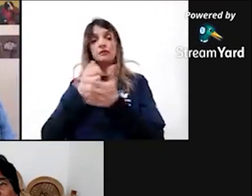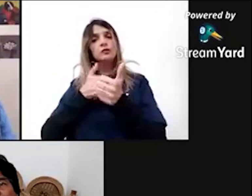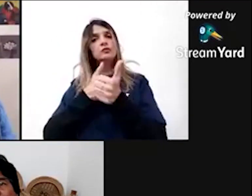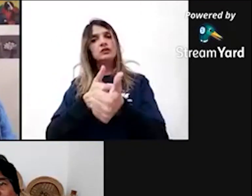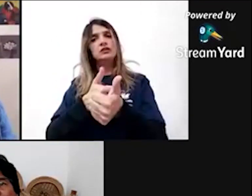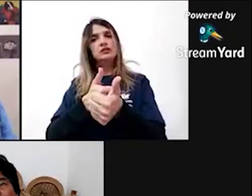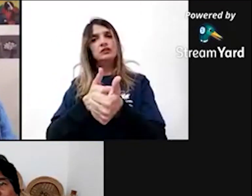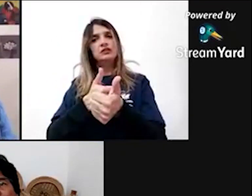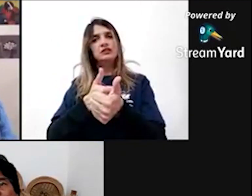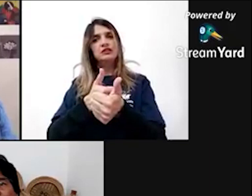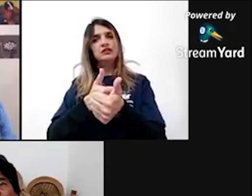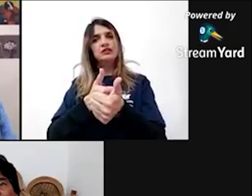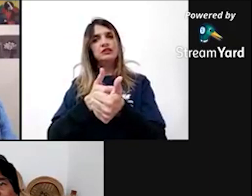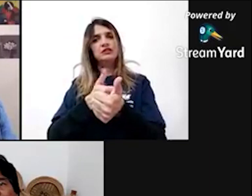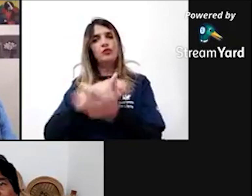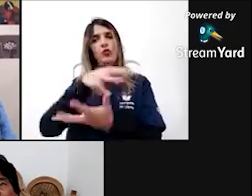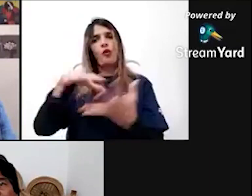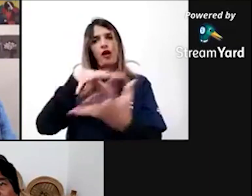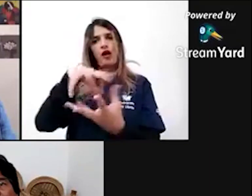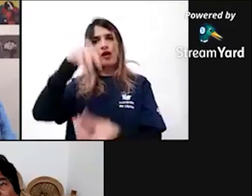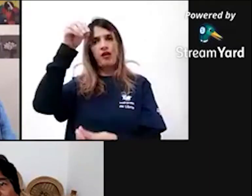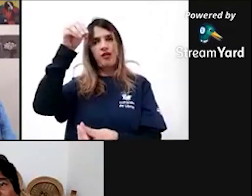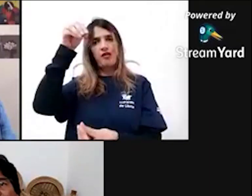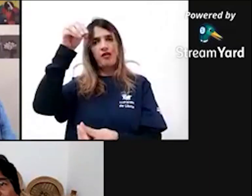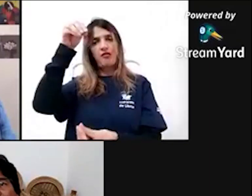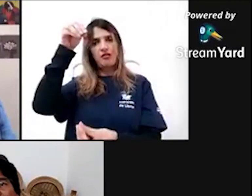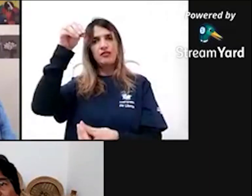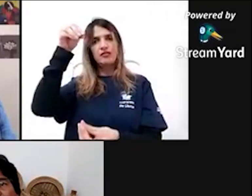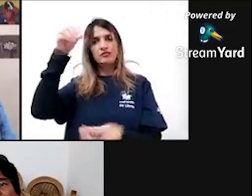desses parentes todos